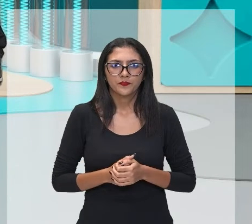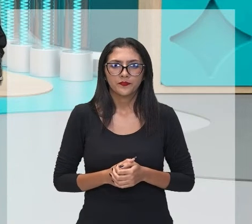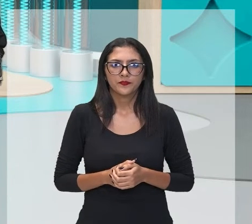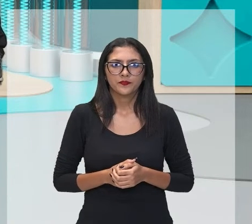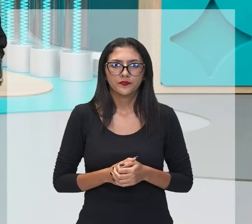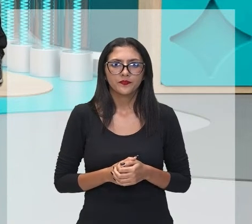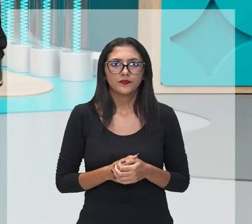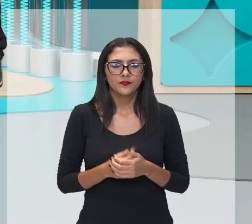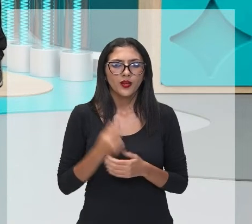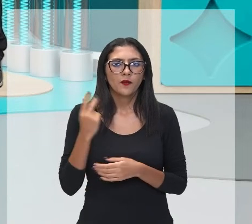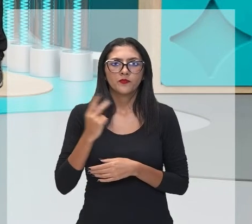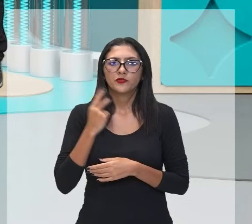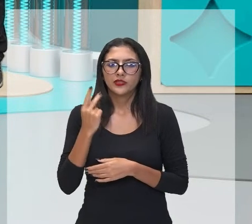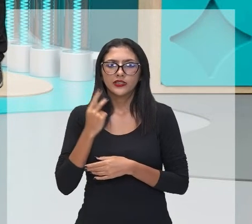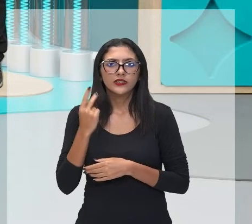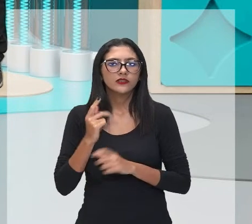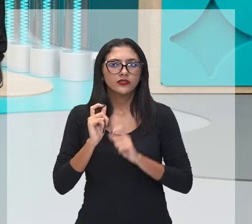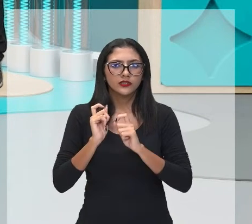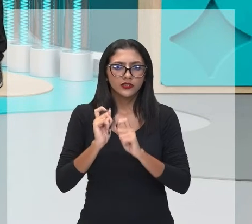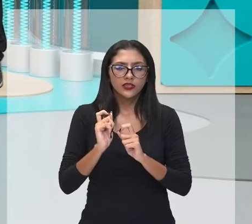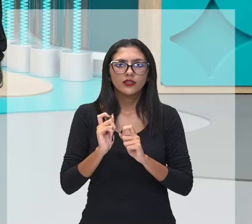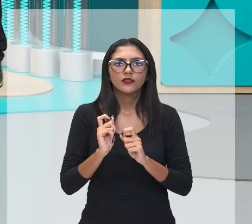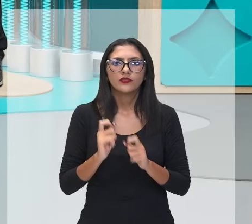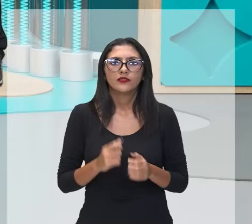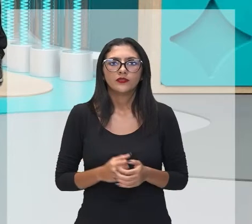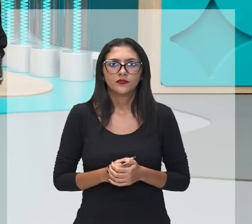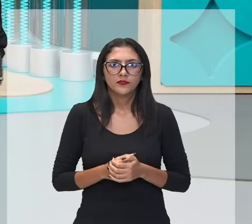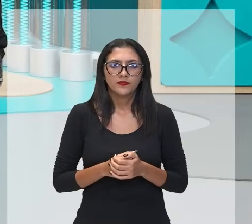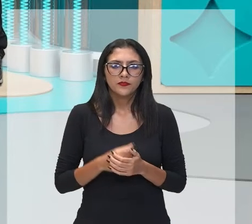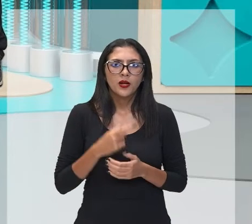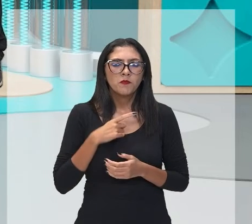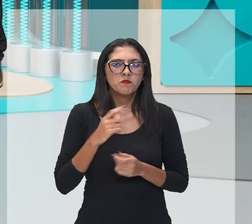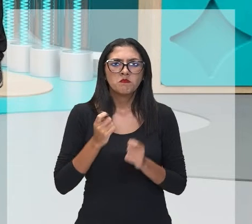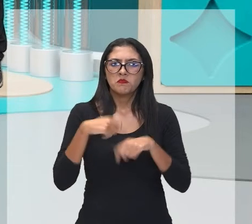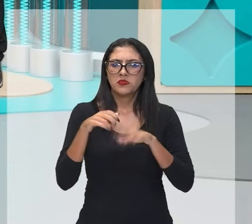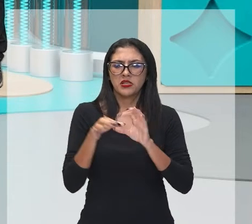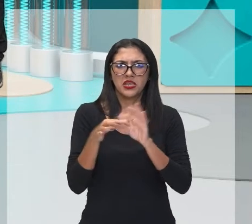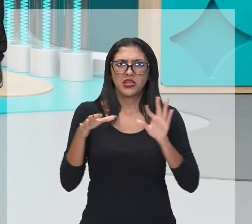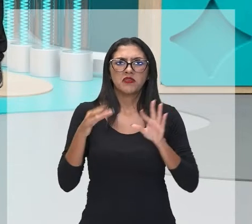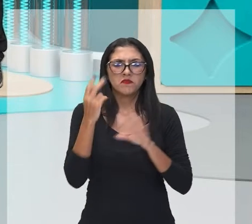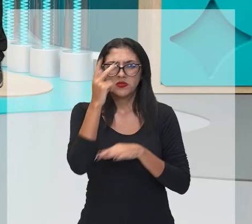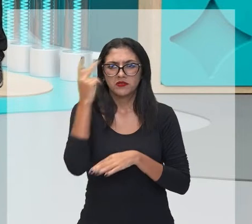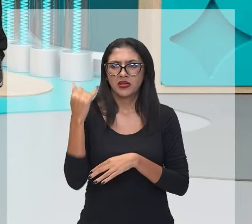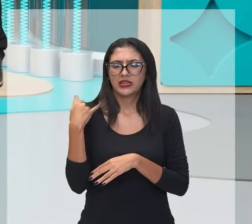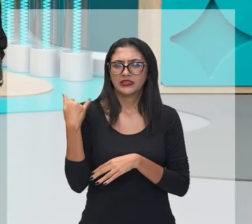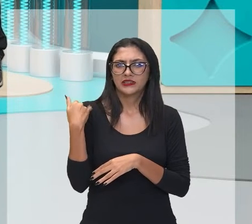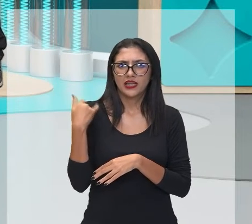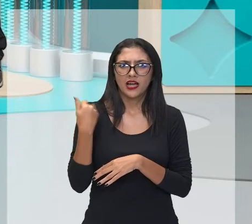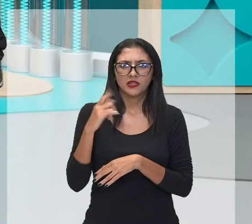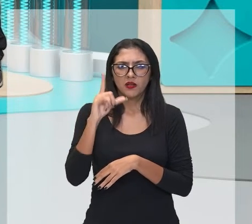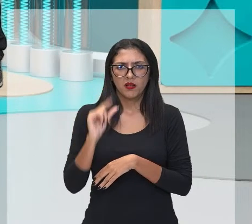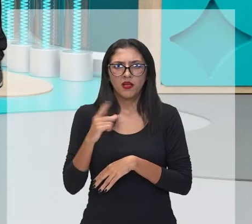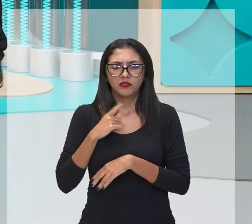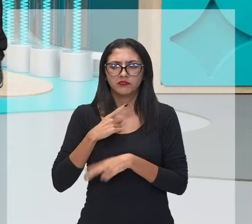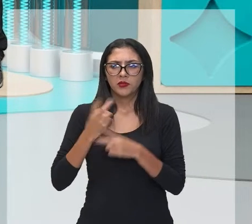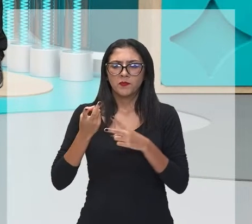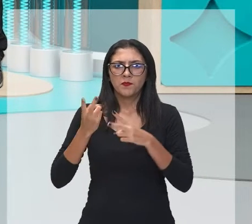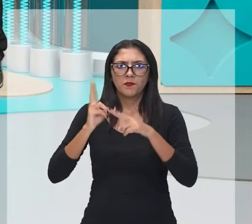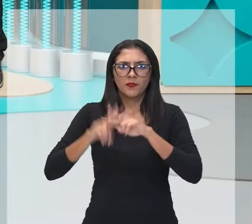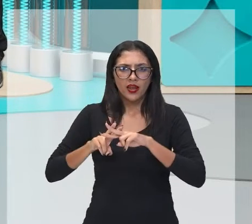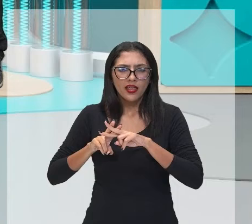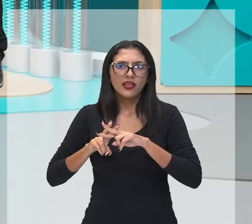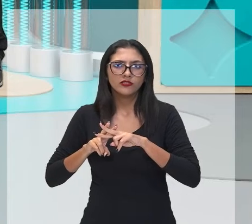de mais encarceramento, ou seja, que permite a prisão de menores, retirar, certo,